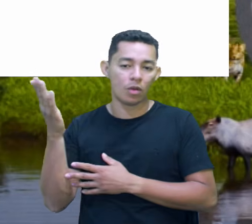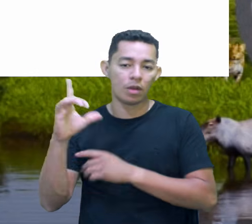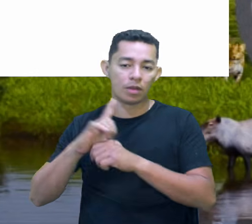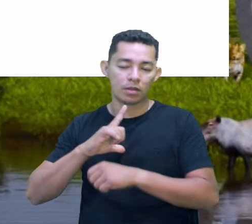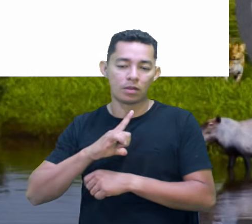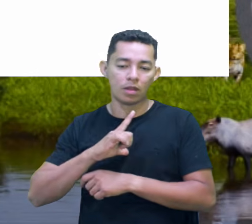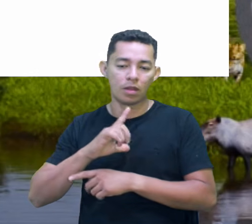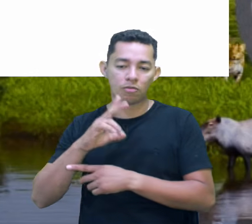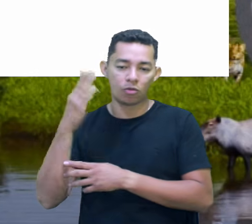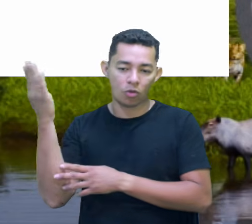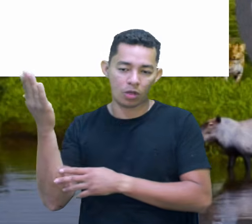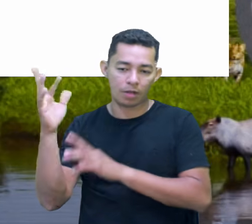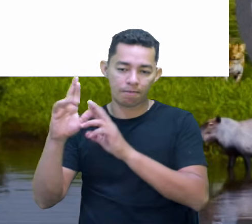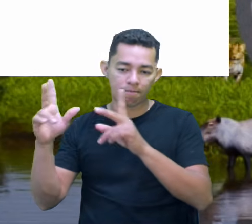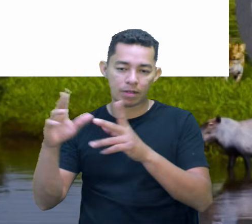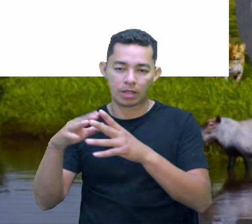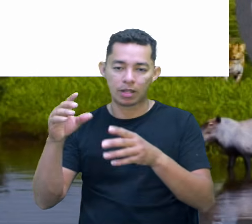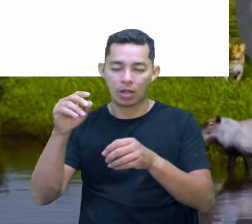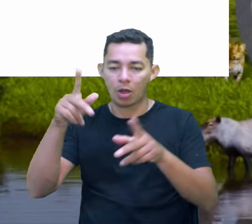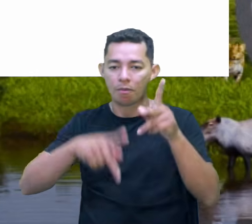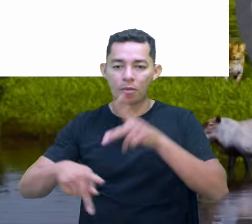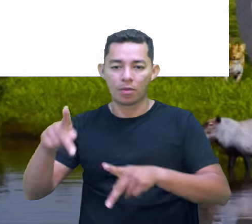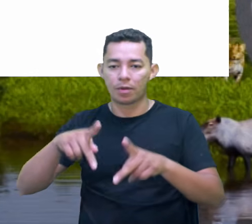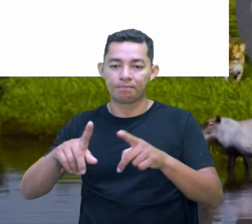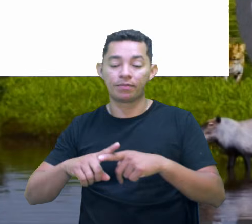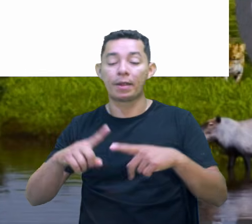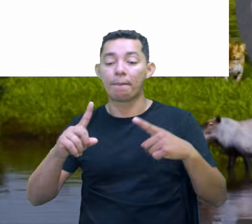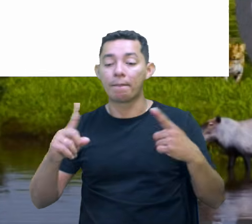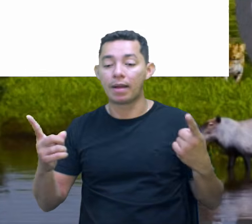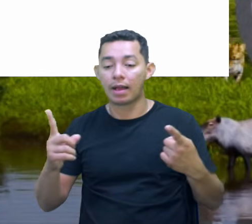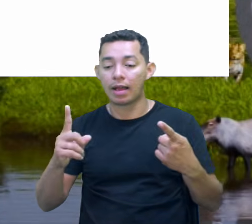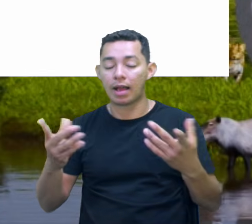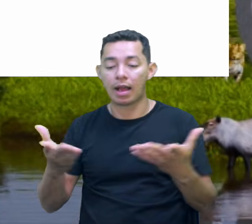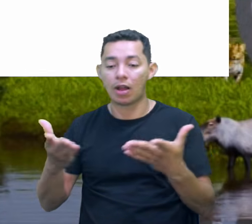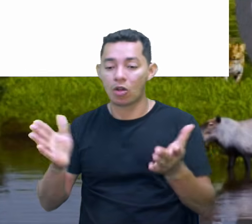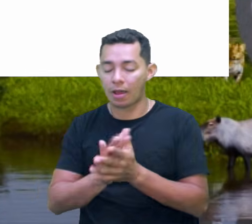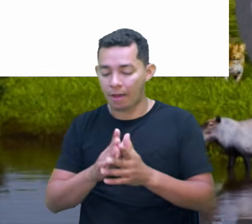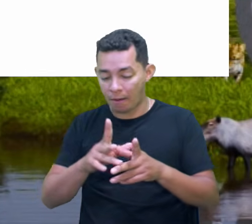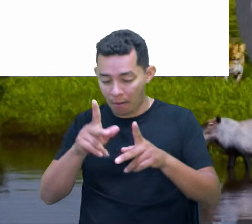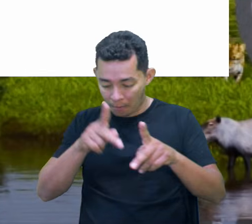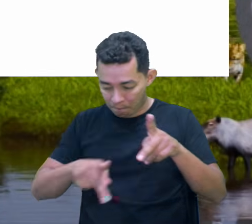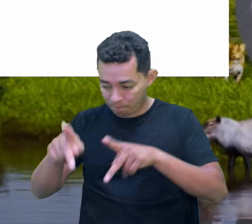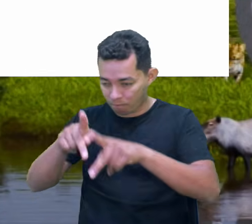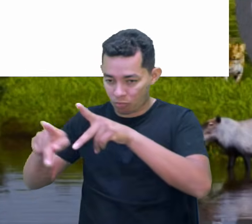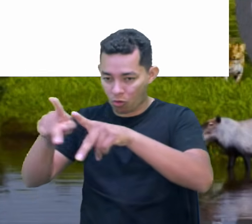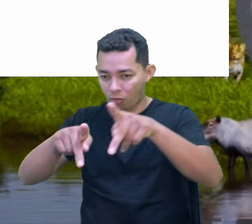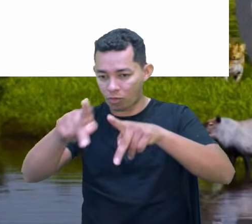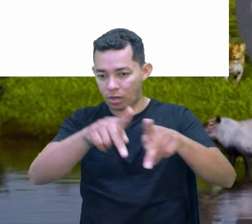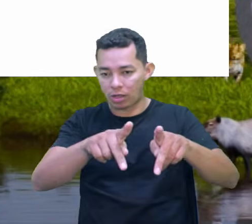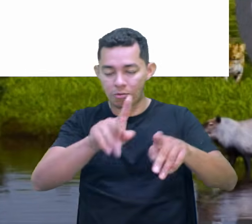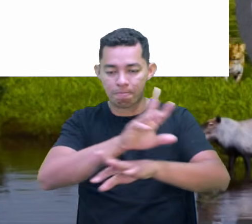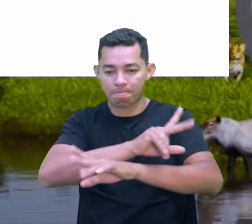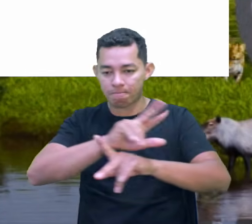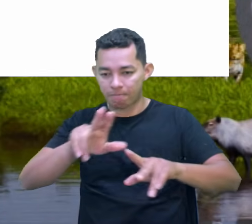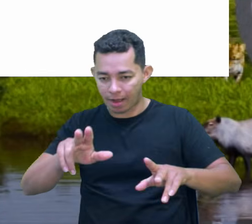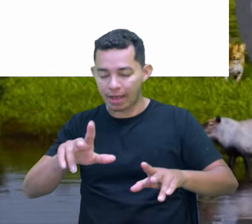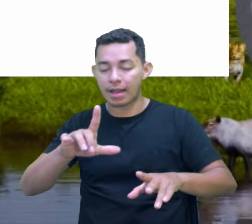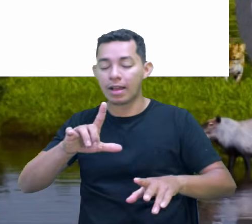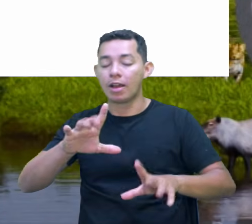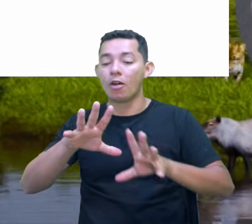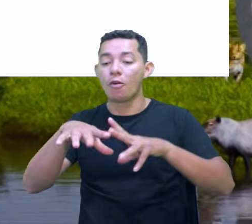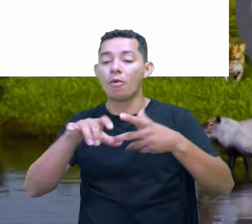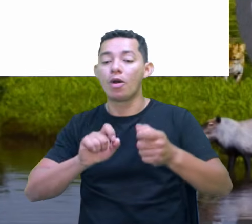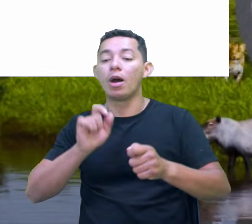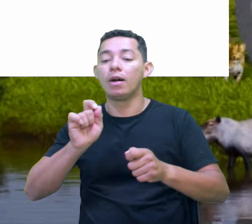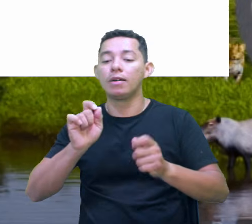Já várias populações vivendo no mesmo ambiente, né, formam uma comunidade. Aí eu tenho lá as